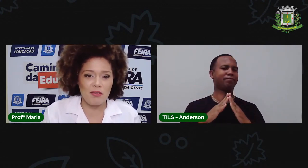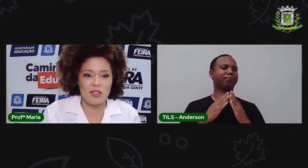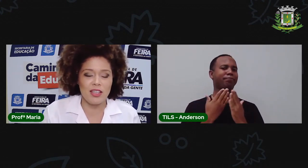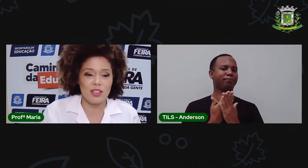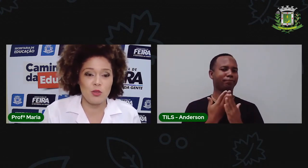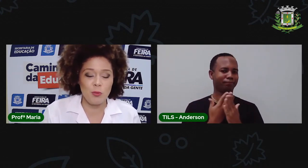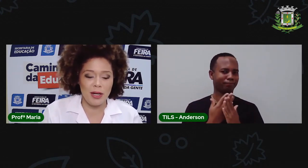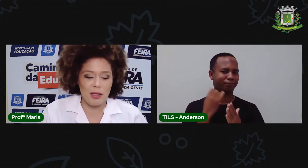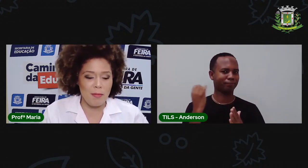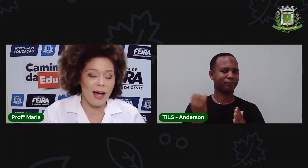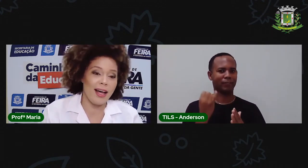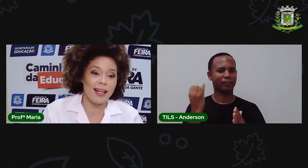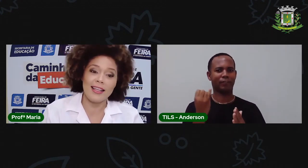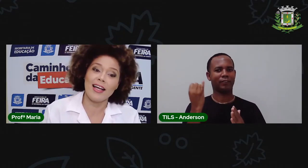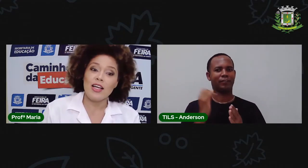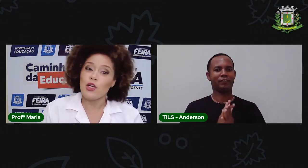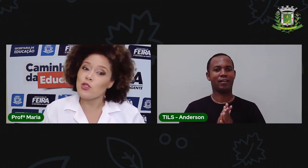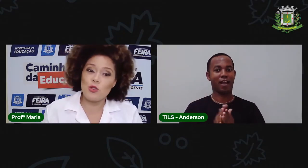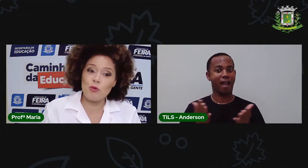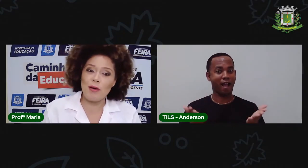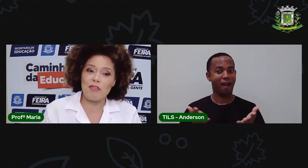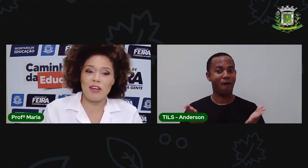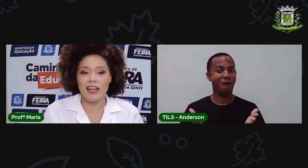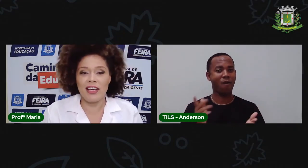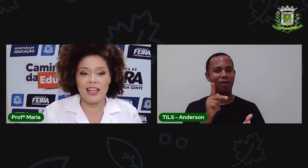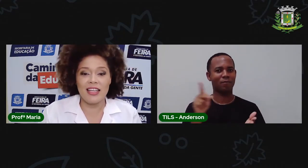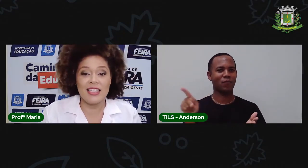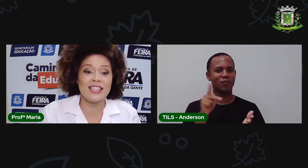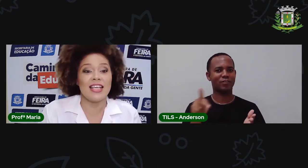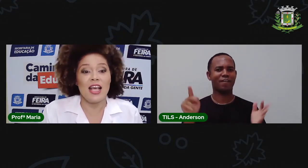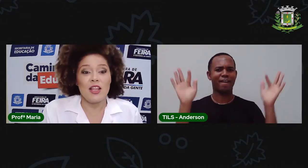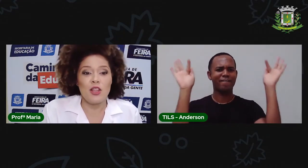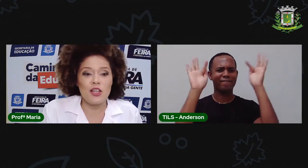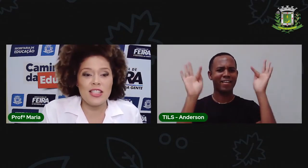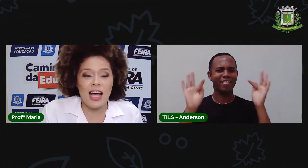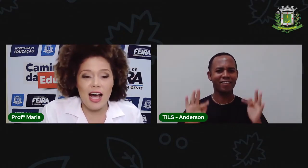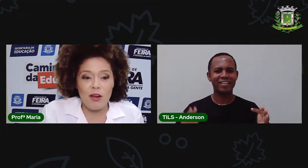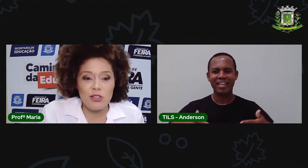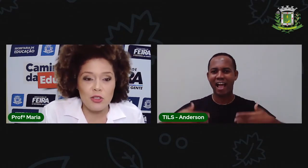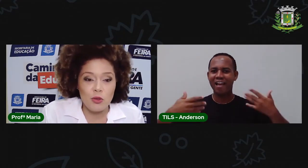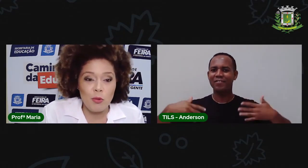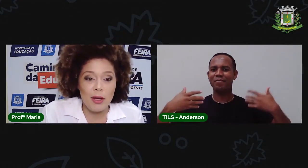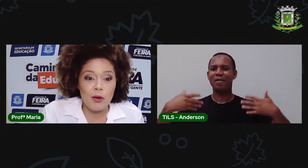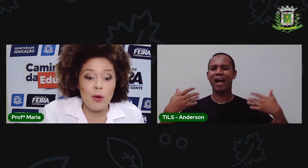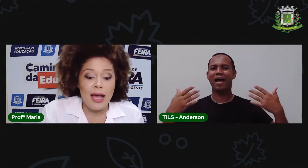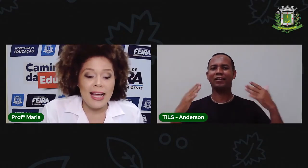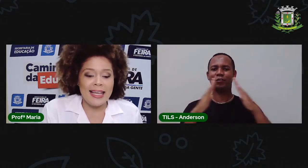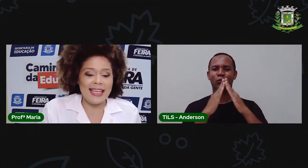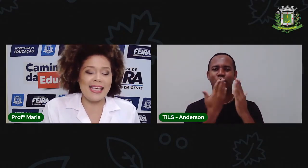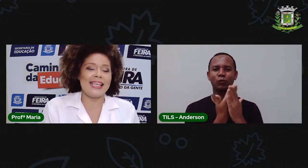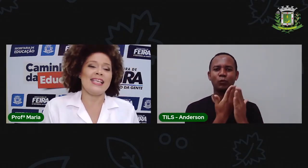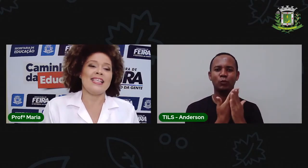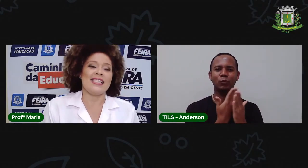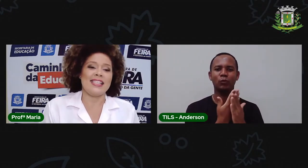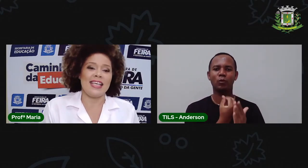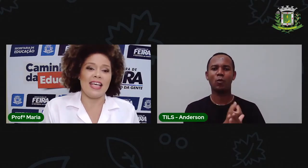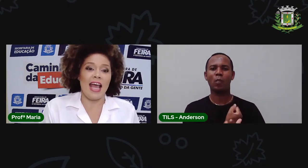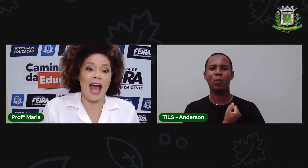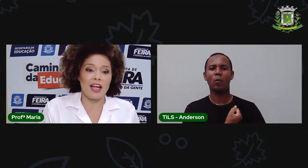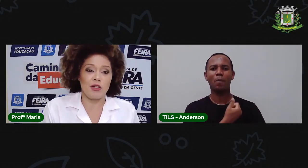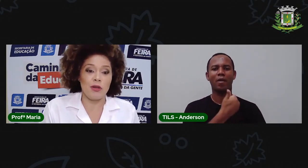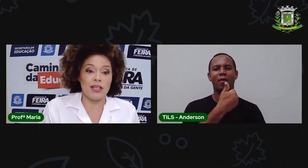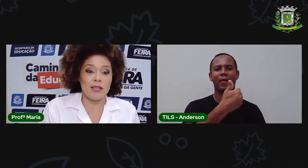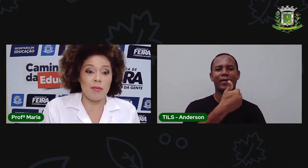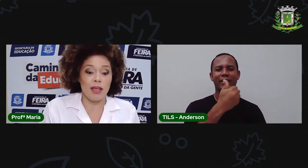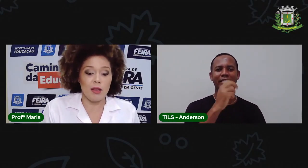vez para vocês, super animada, super feliz. Nossa aula de número